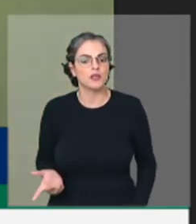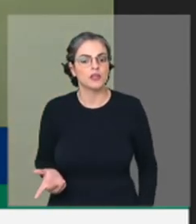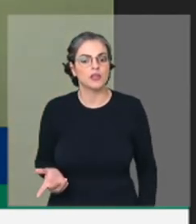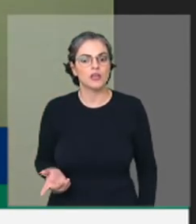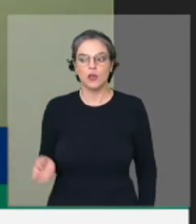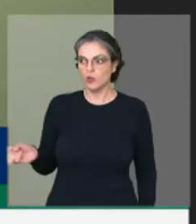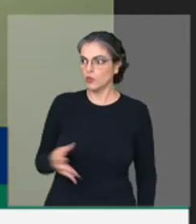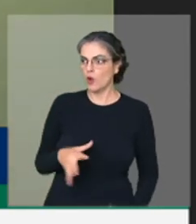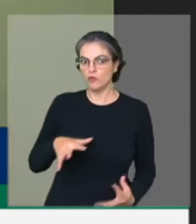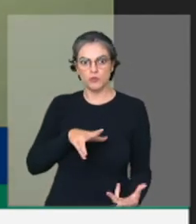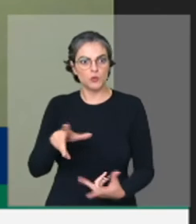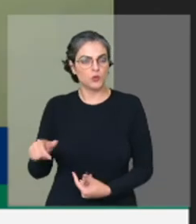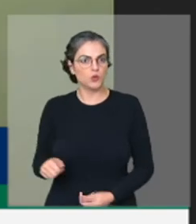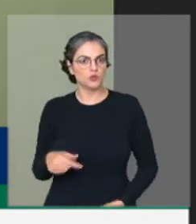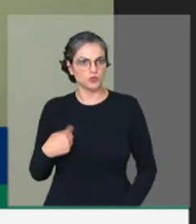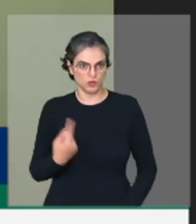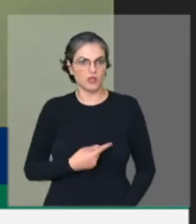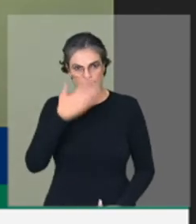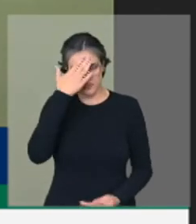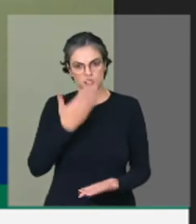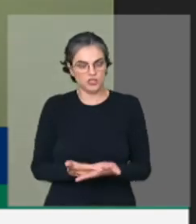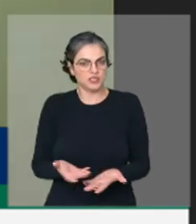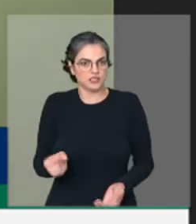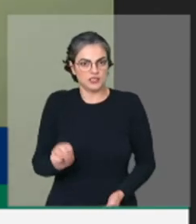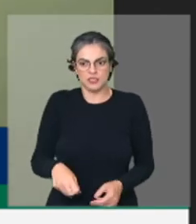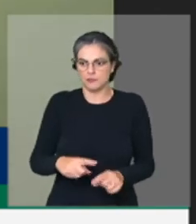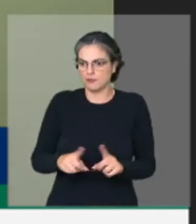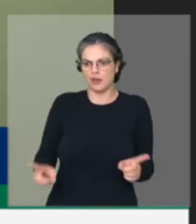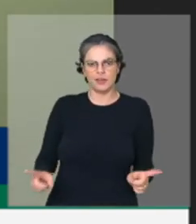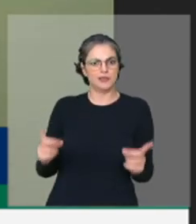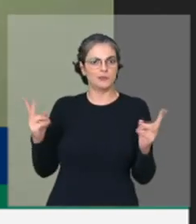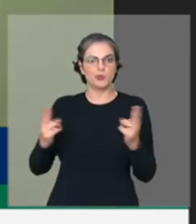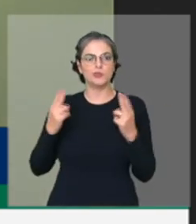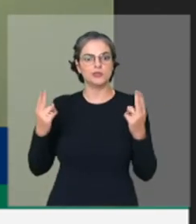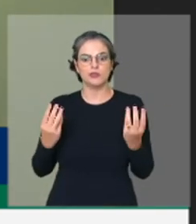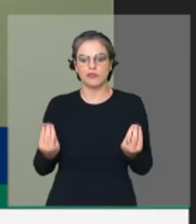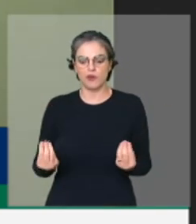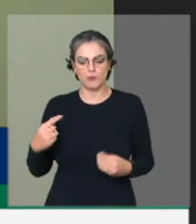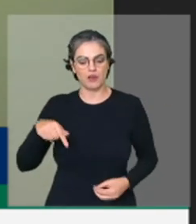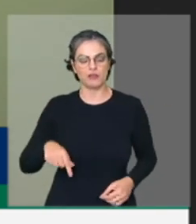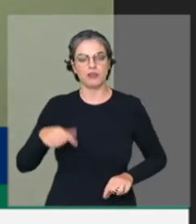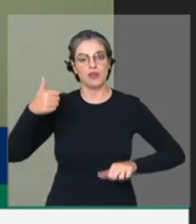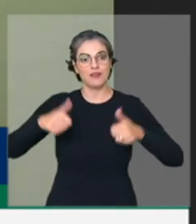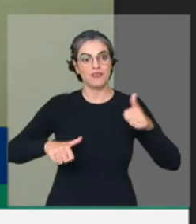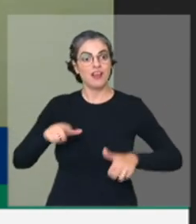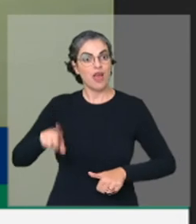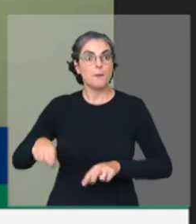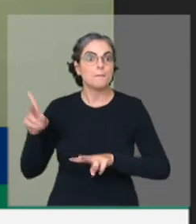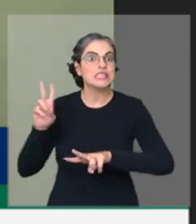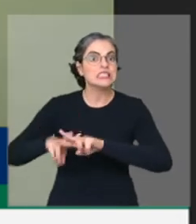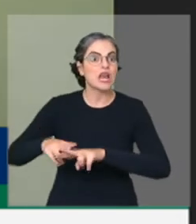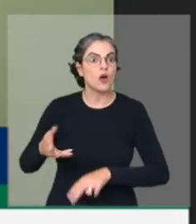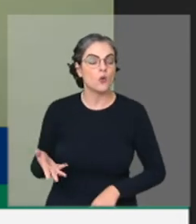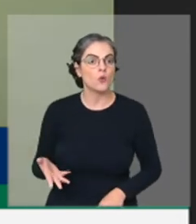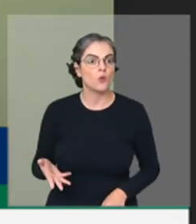mundo. Estamos aqui para julgar a prisão. E o que eu fico mais